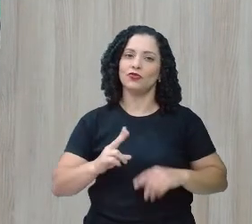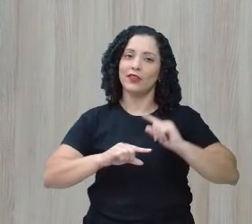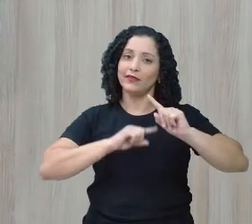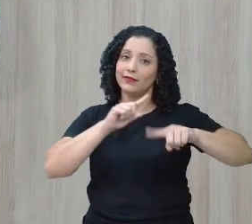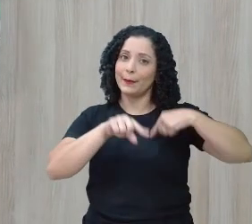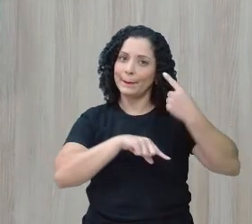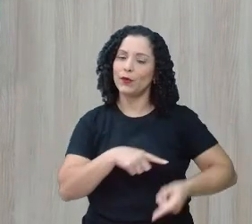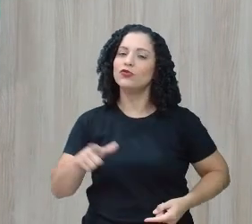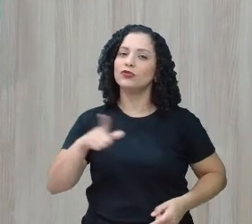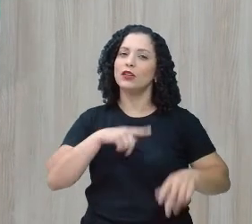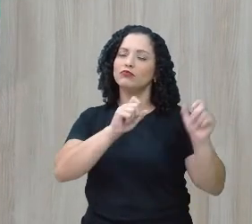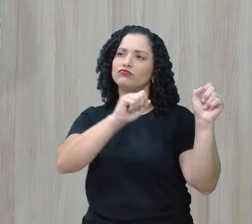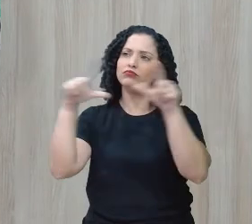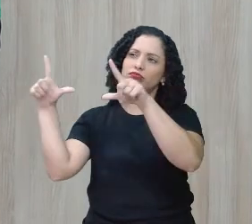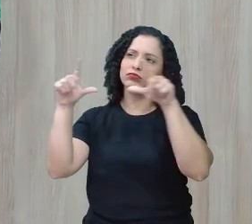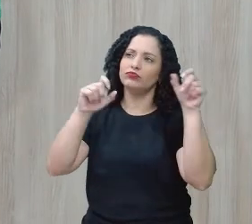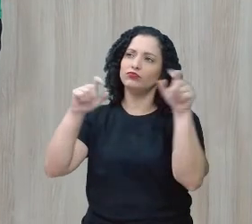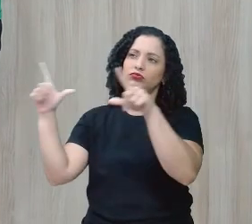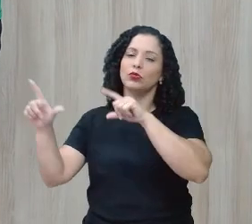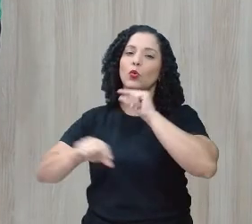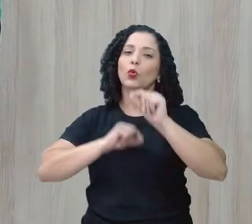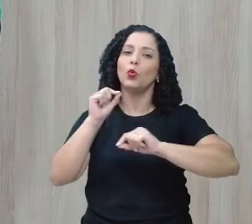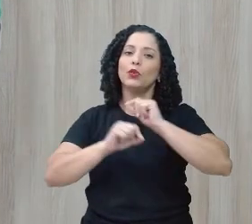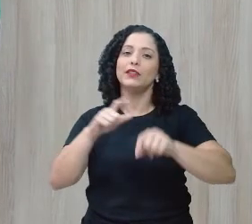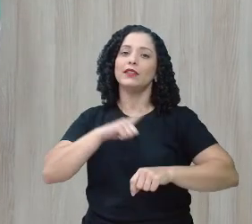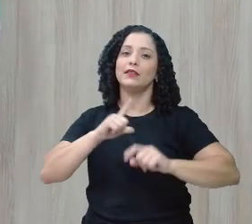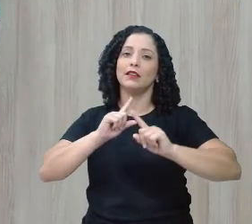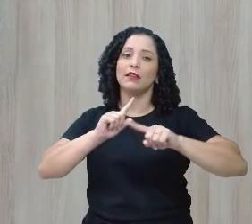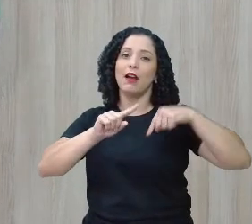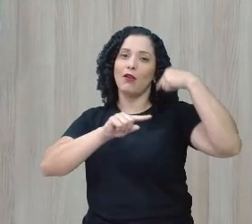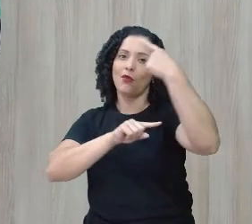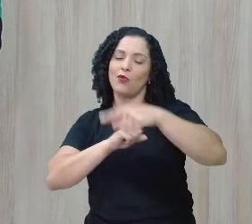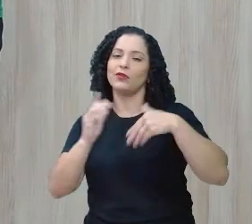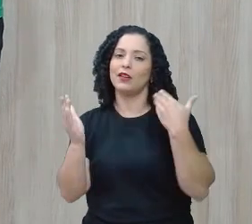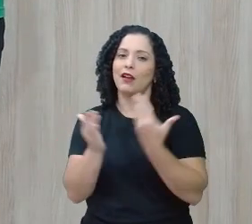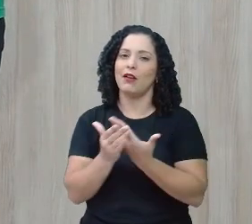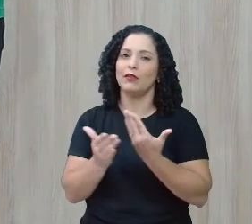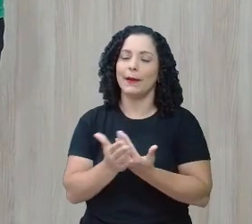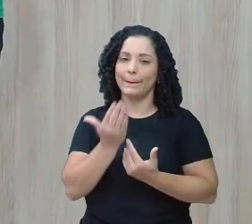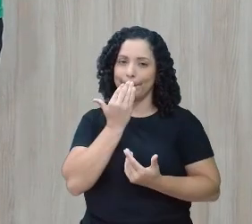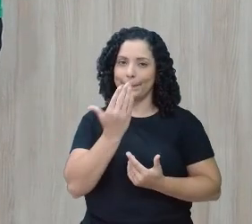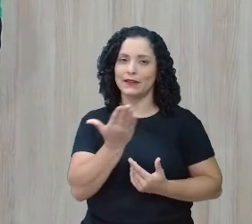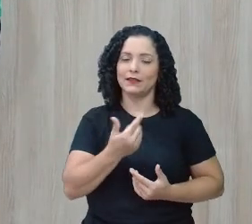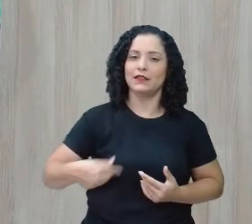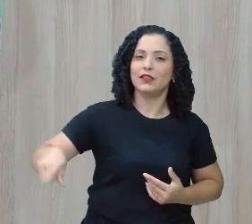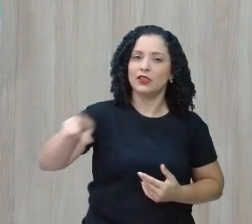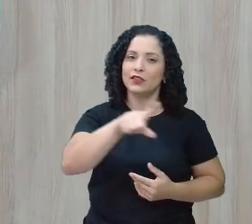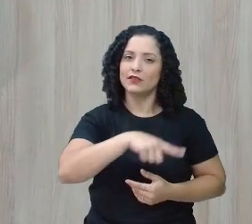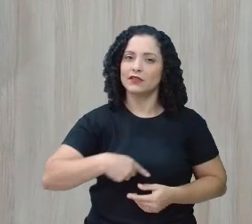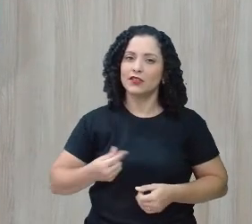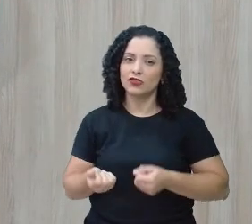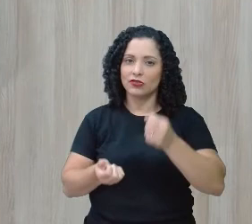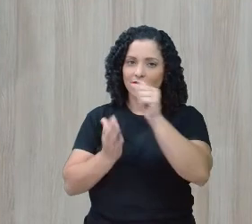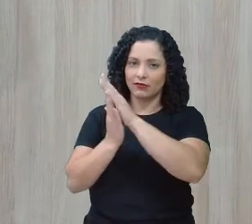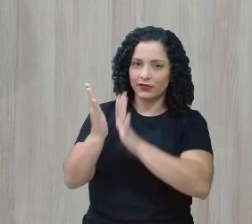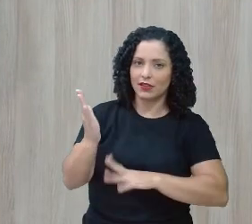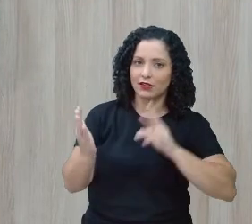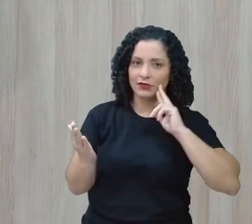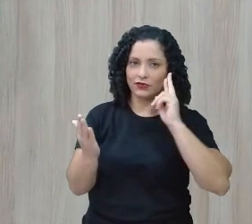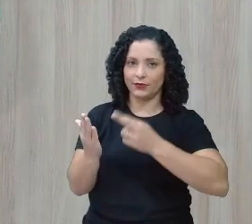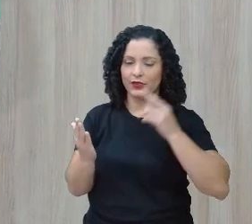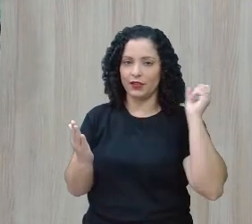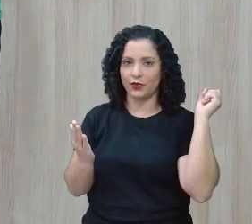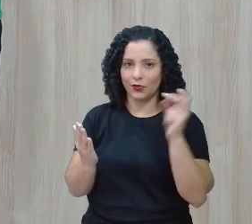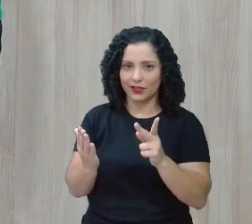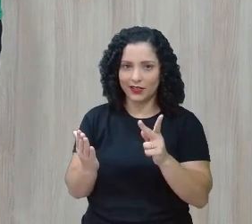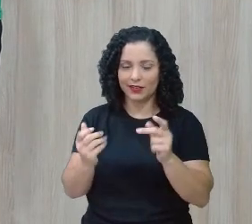colocar 2 telinhas aqui do que é que vai rolar na próxima aula e eu já vou pedir para que você tente resolver esses 2 probleminhas, tá bom? Então eu vou pedir para a